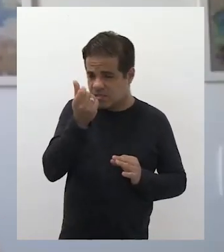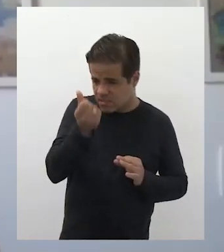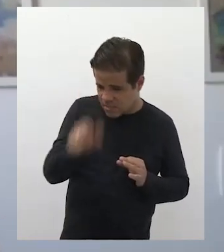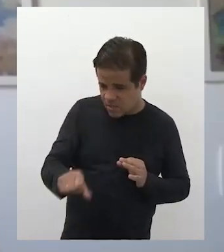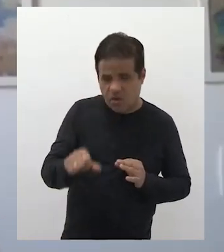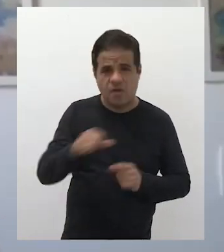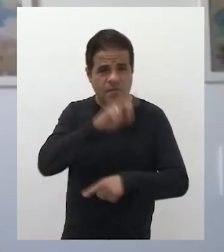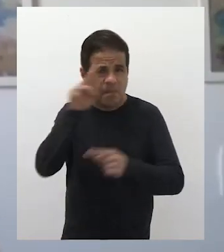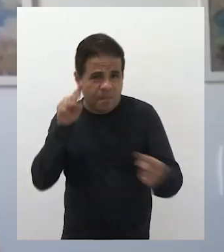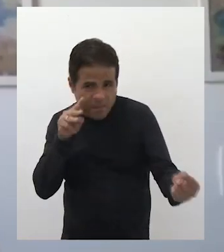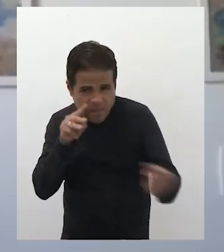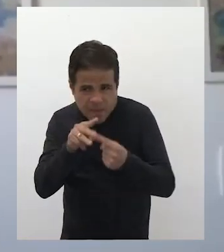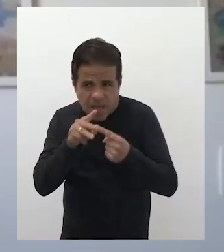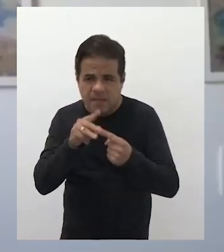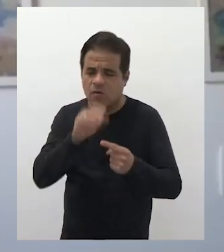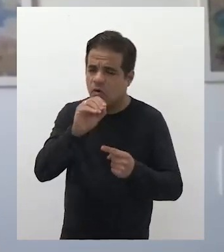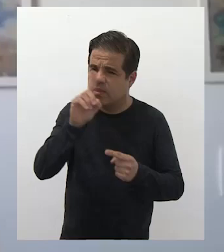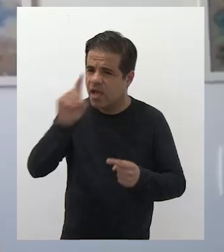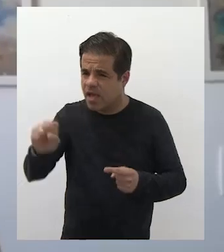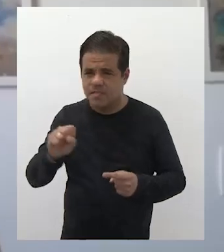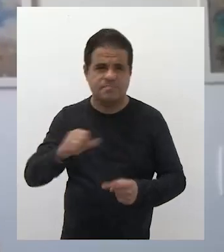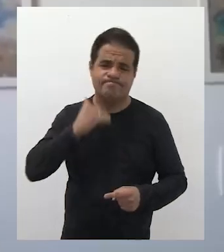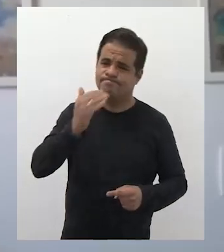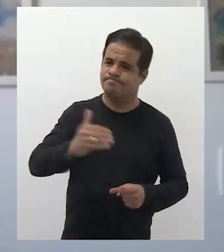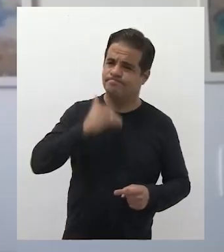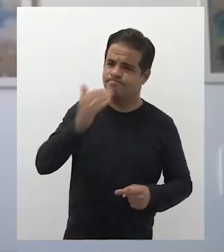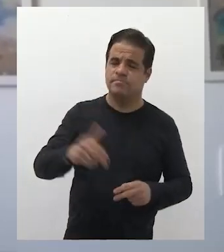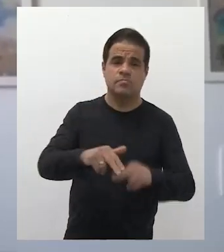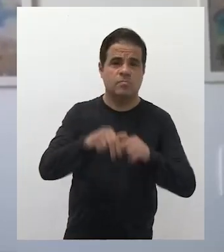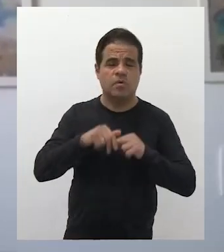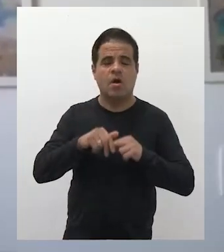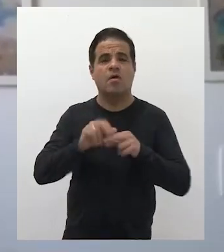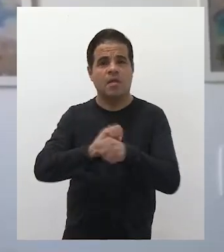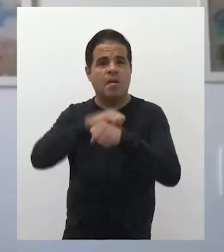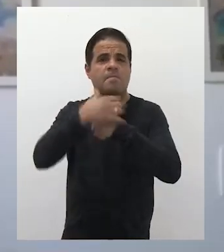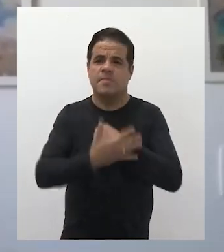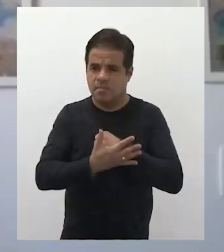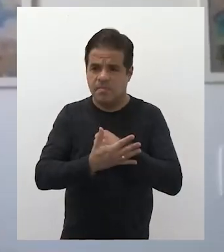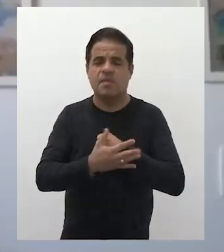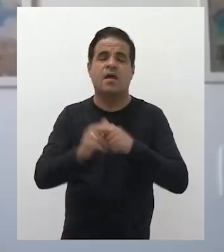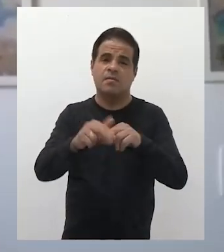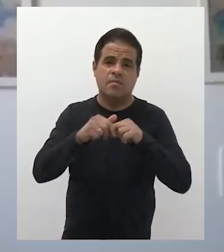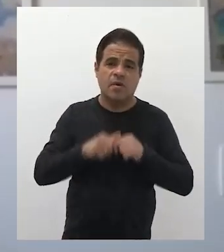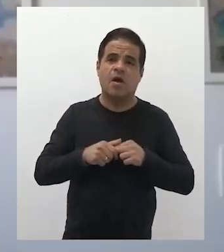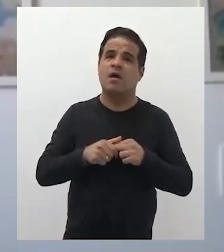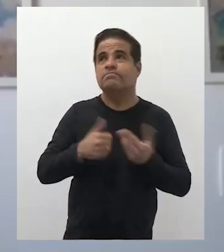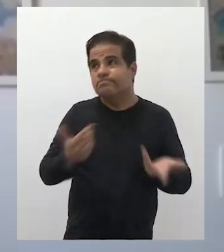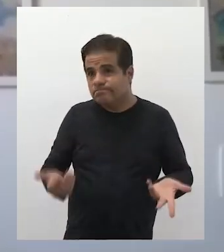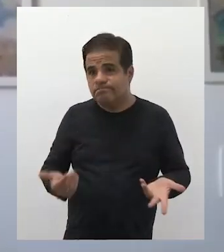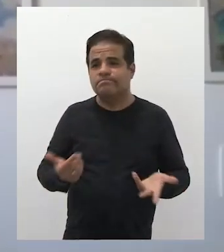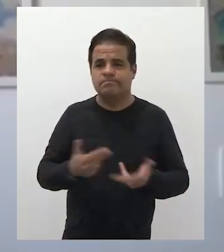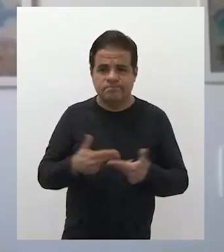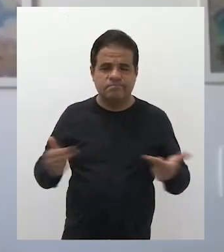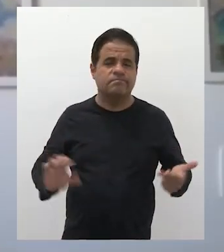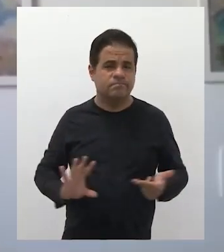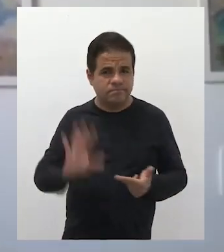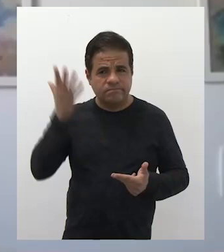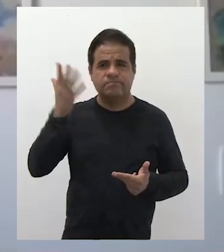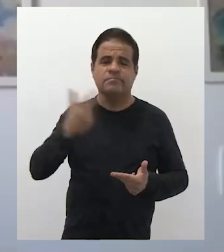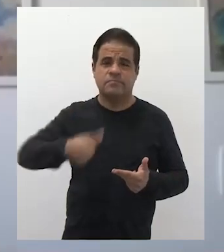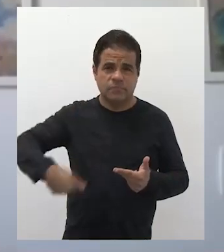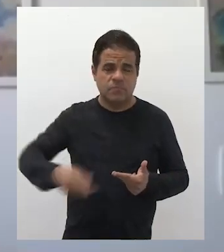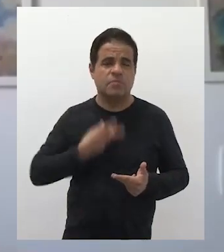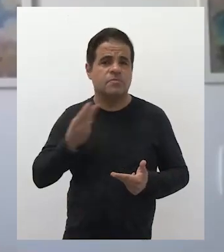metas relacionadas a esses ODS, inclusive por conta da pandemia, que é uma situação sui generis, diferente, que a